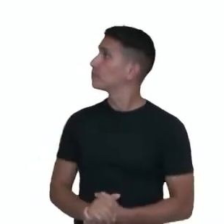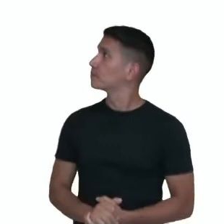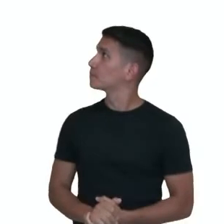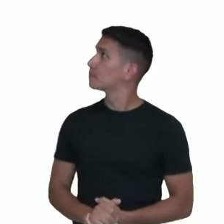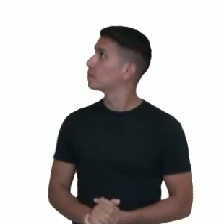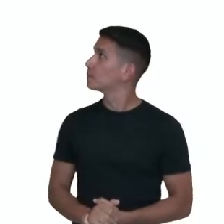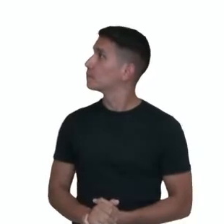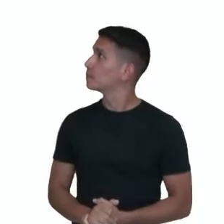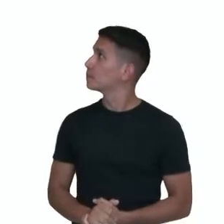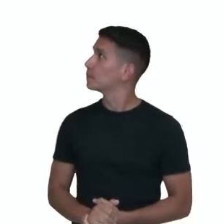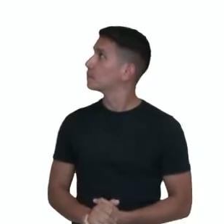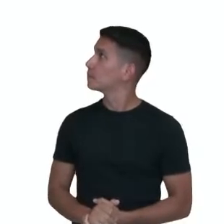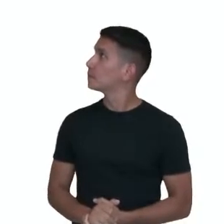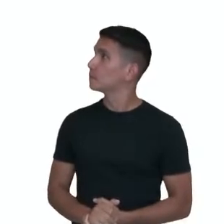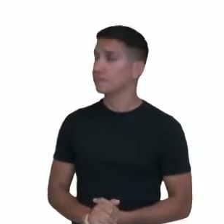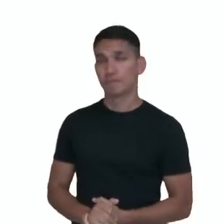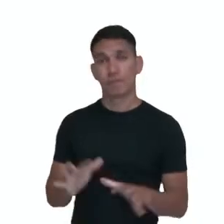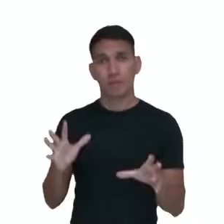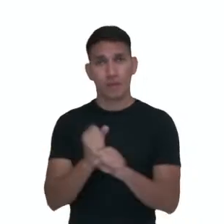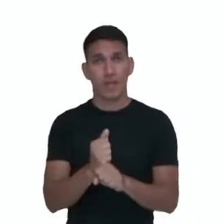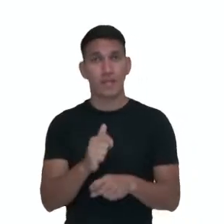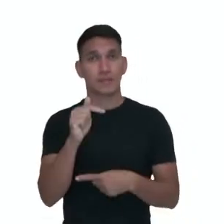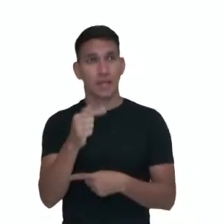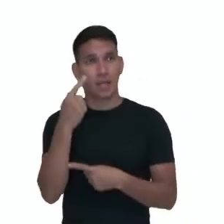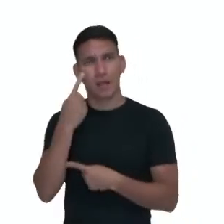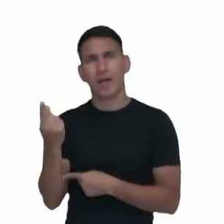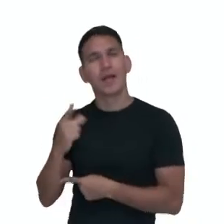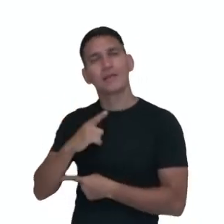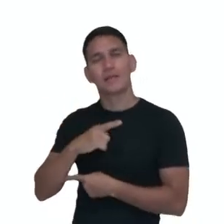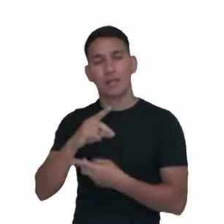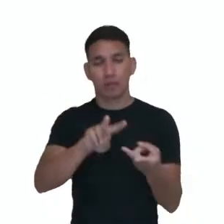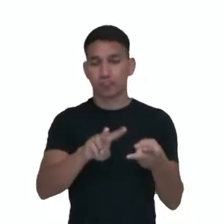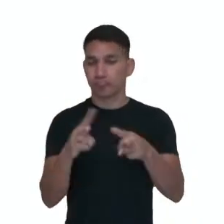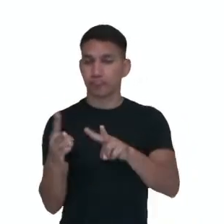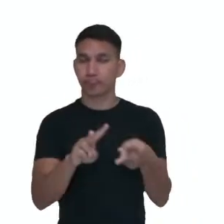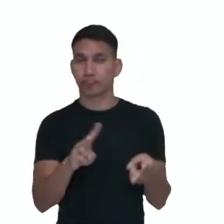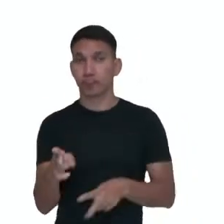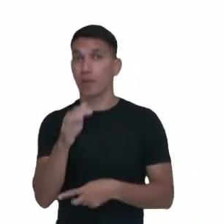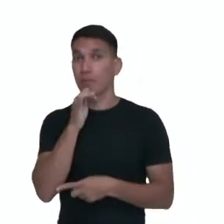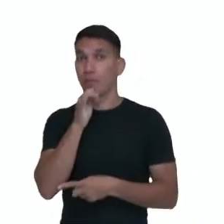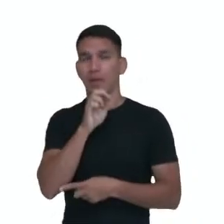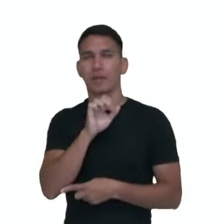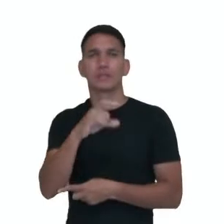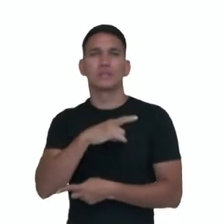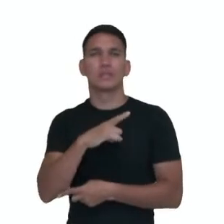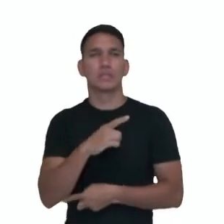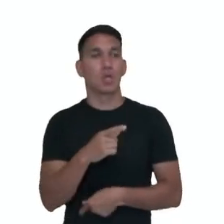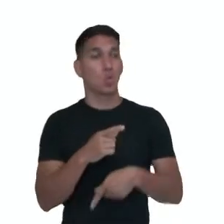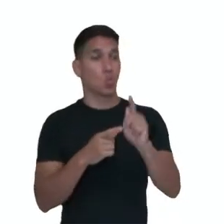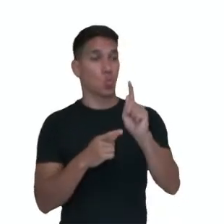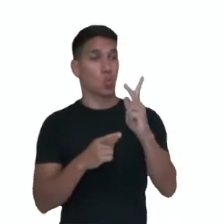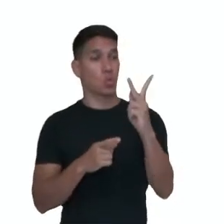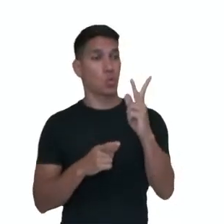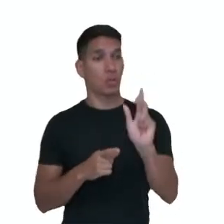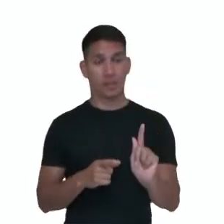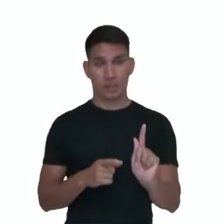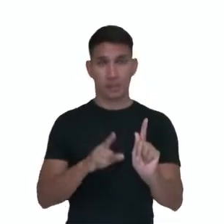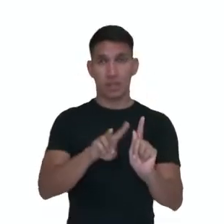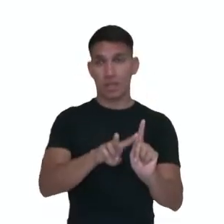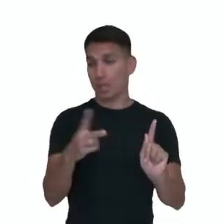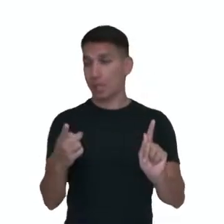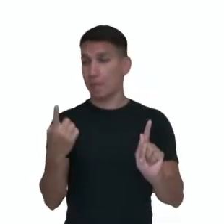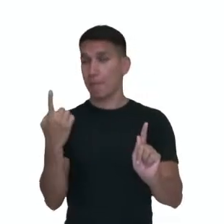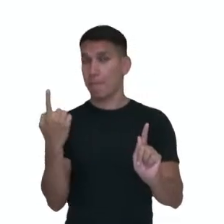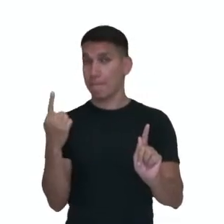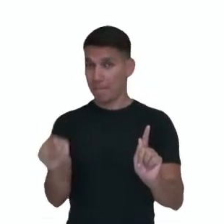decigrama, centigrama e miligrama. E aqui a gente tem as conversões. Então, 1 quilo equivale a 1.000